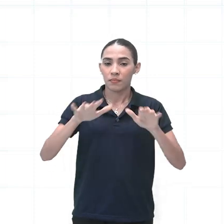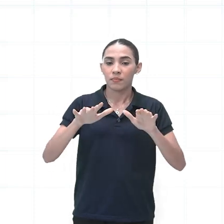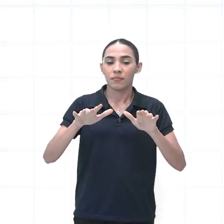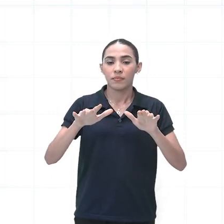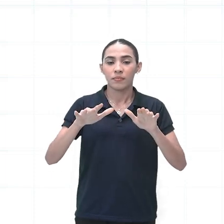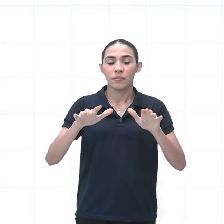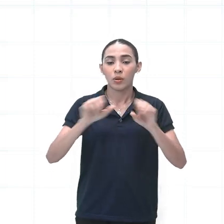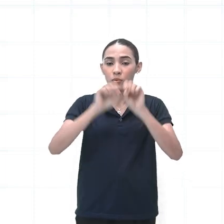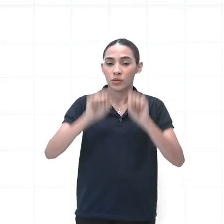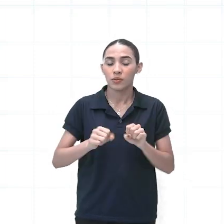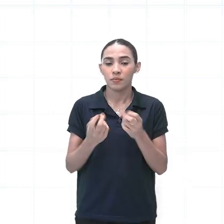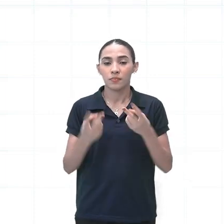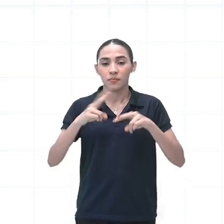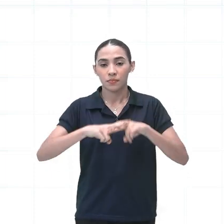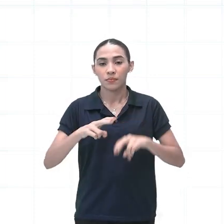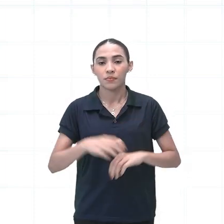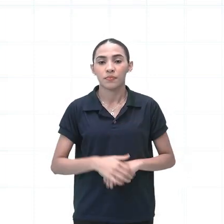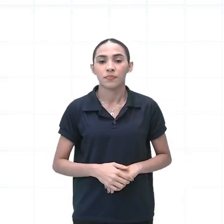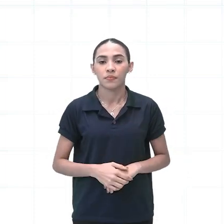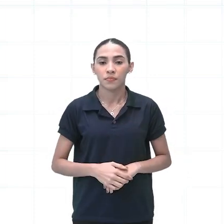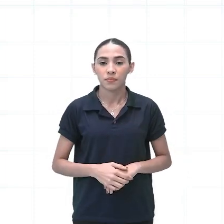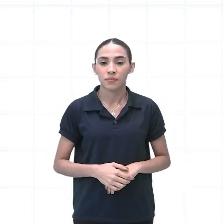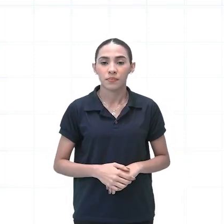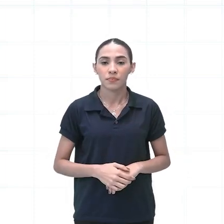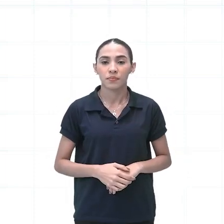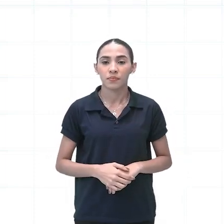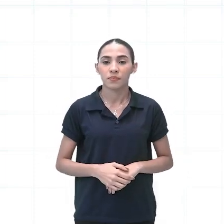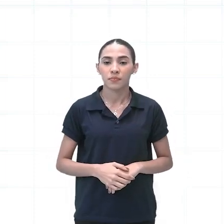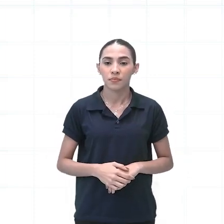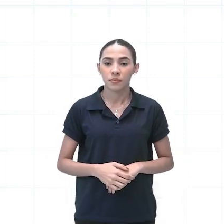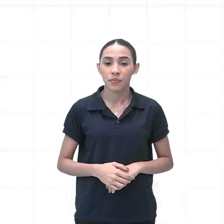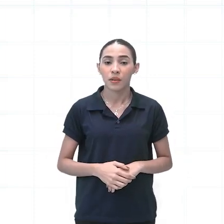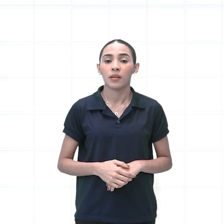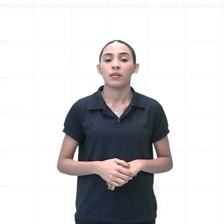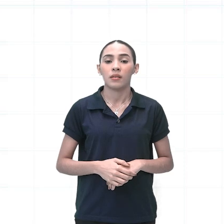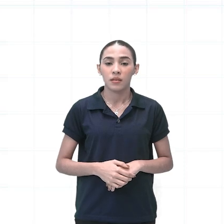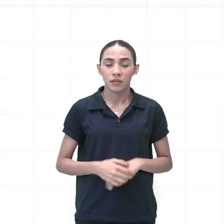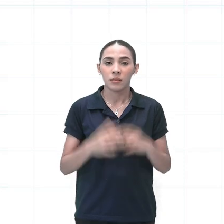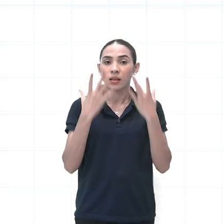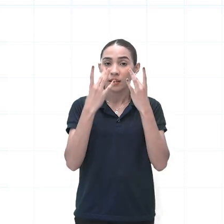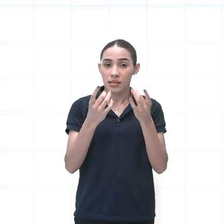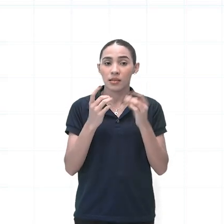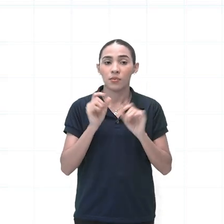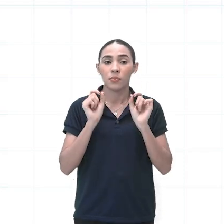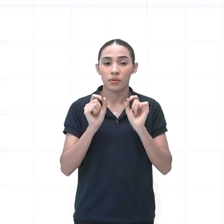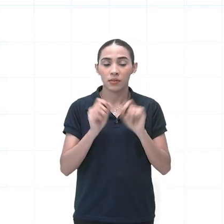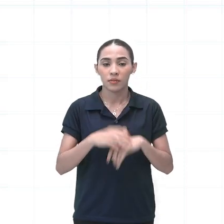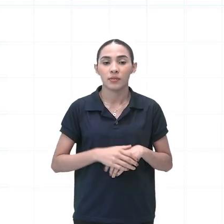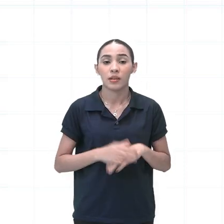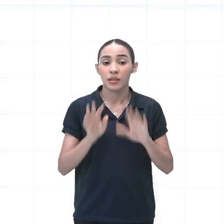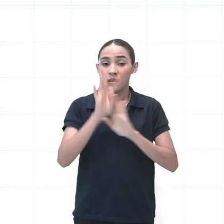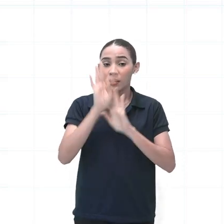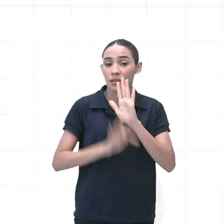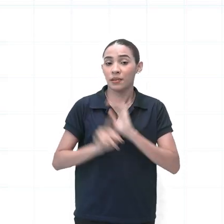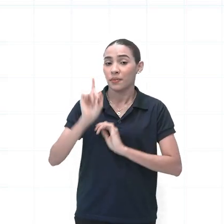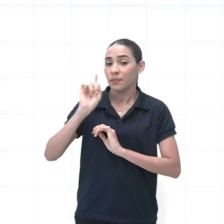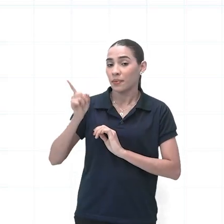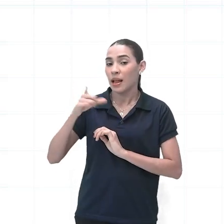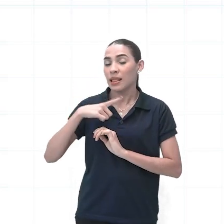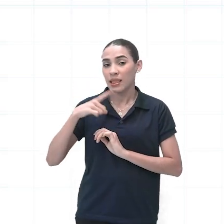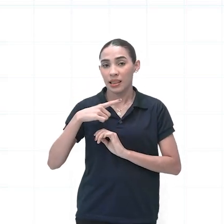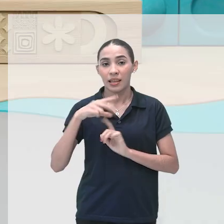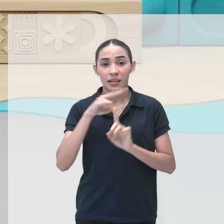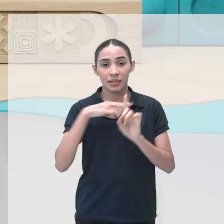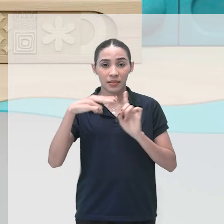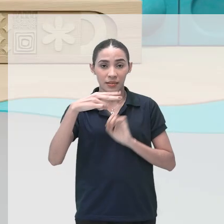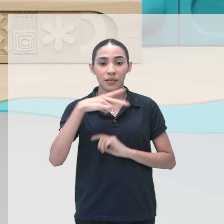à ampliação do sistema prisional. Observem, gente, que nesse texto nós temos um ponto de